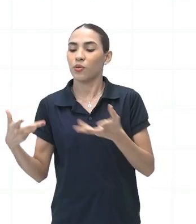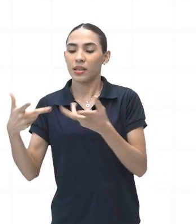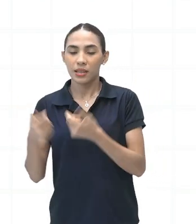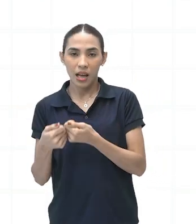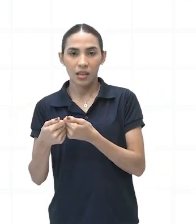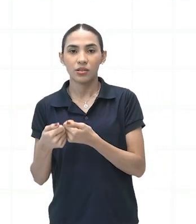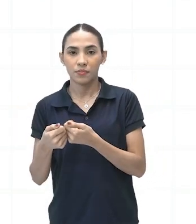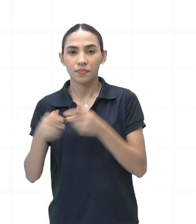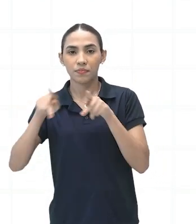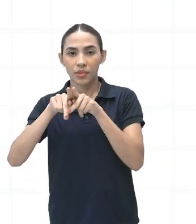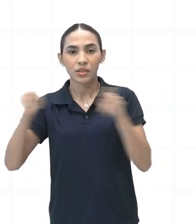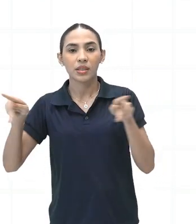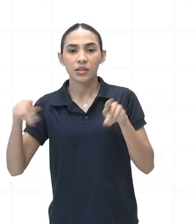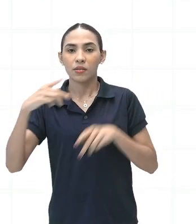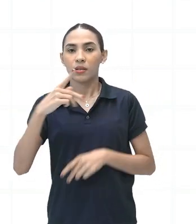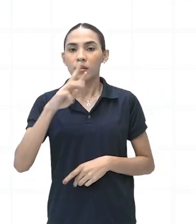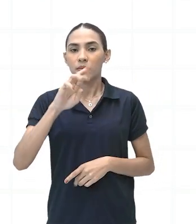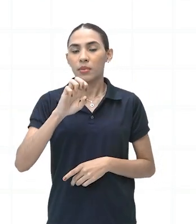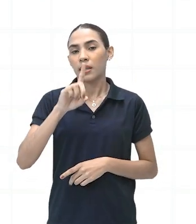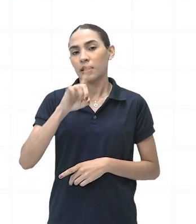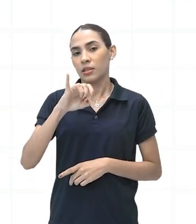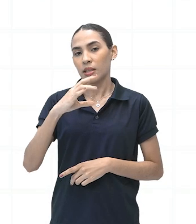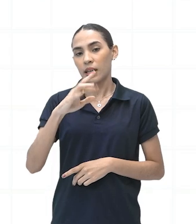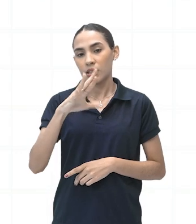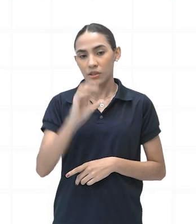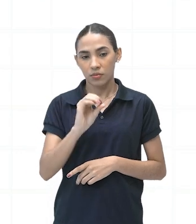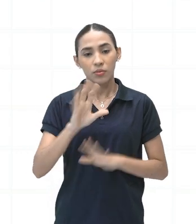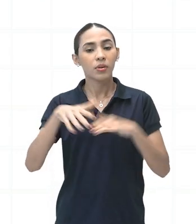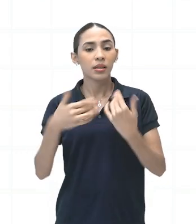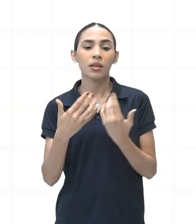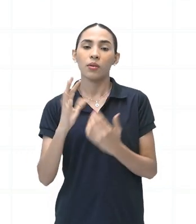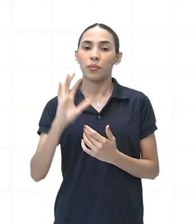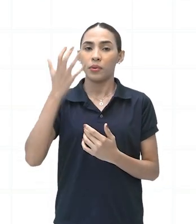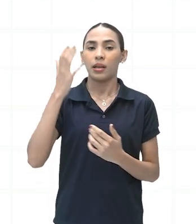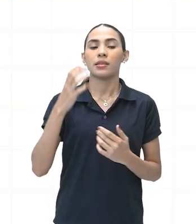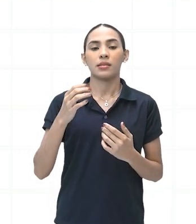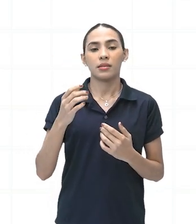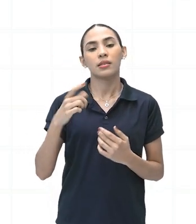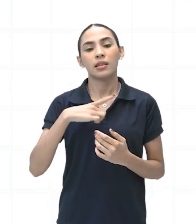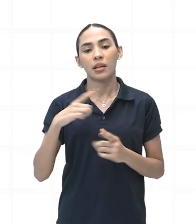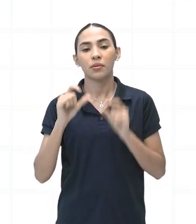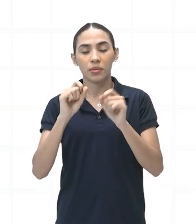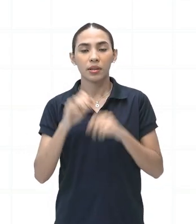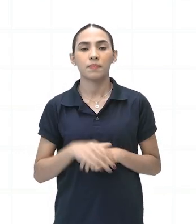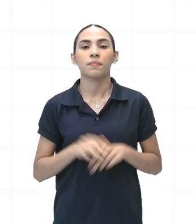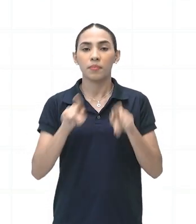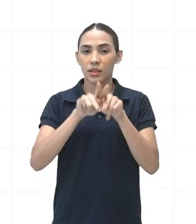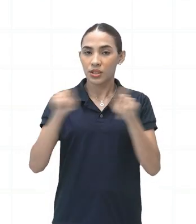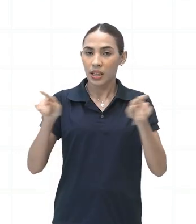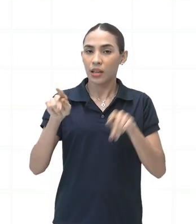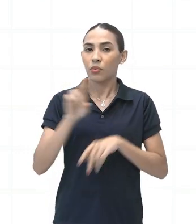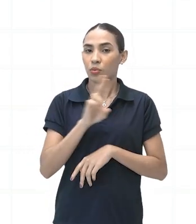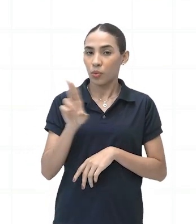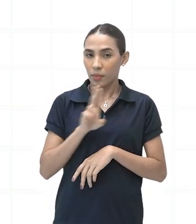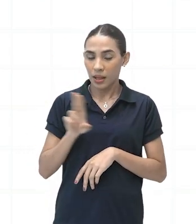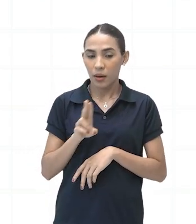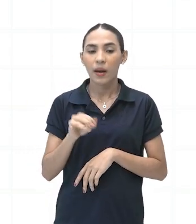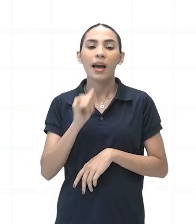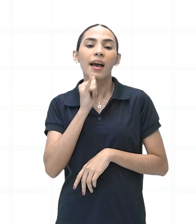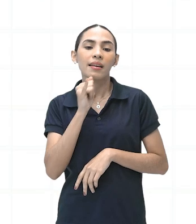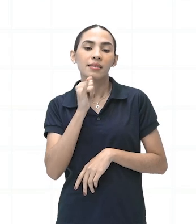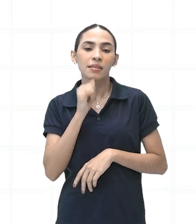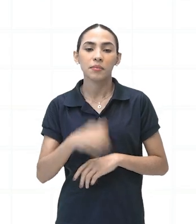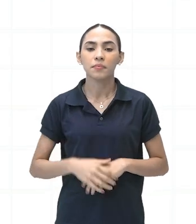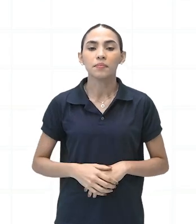com o seu predicativo, tá bom? Então, quando isso acontece, nós temos o tal do predicado nominal. Vamos observar